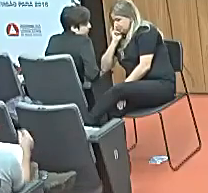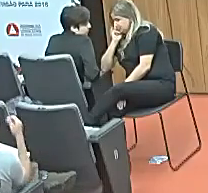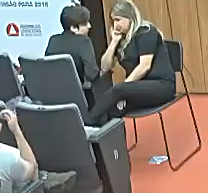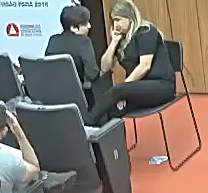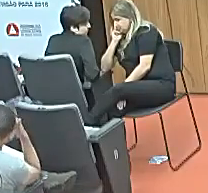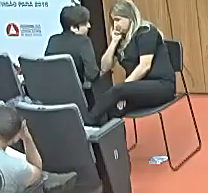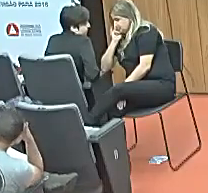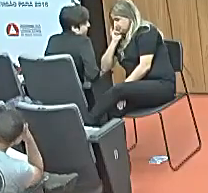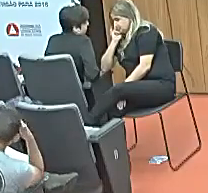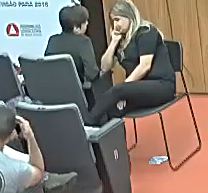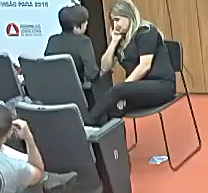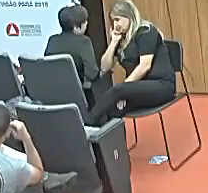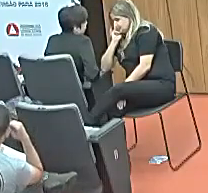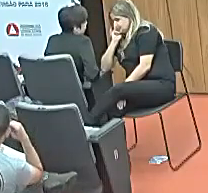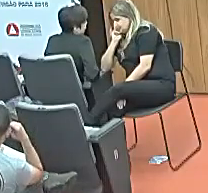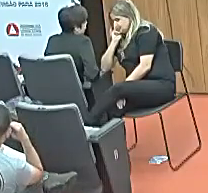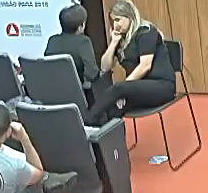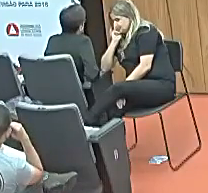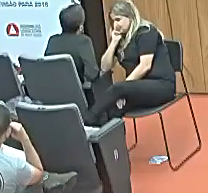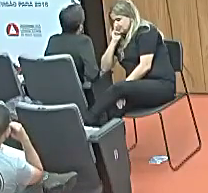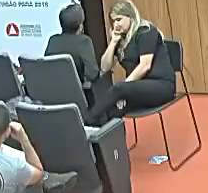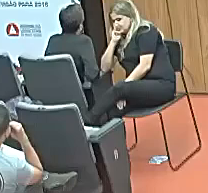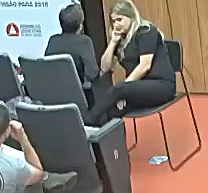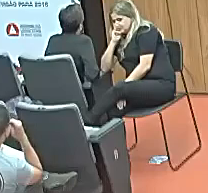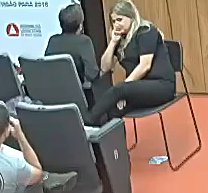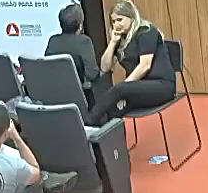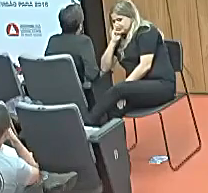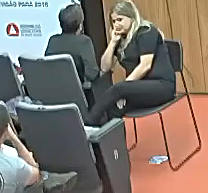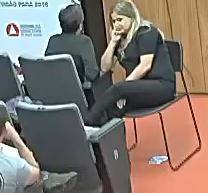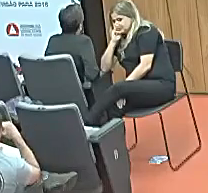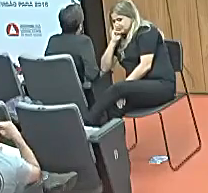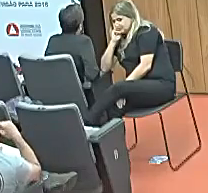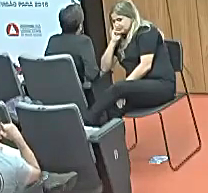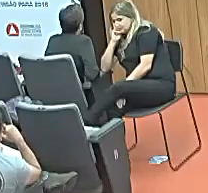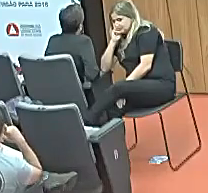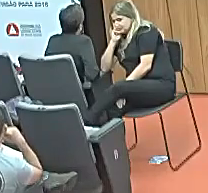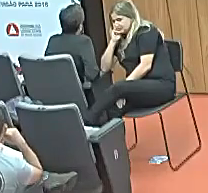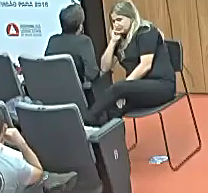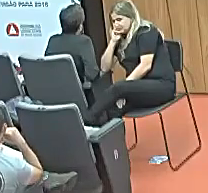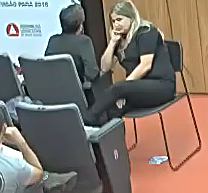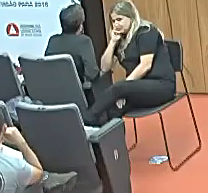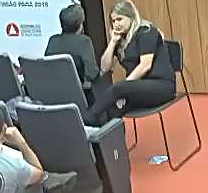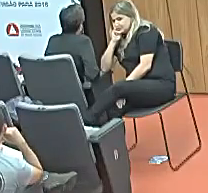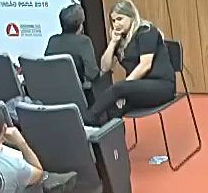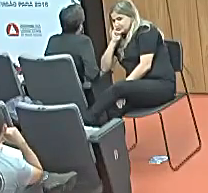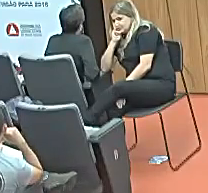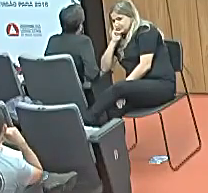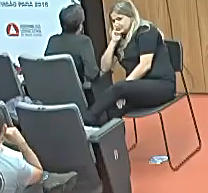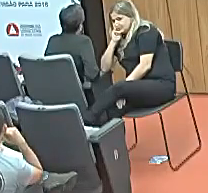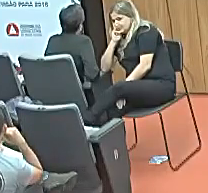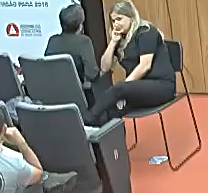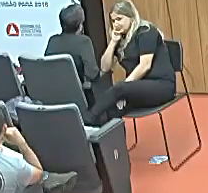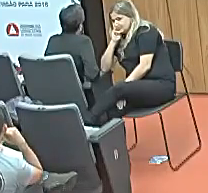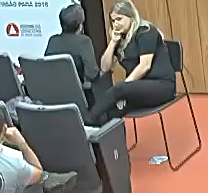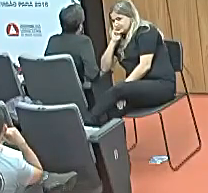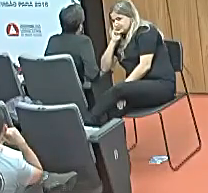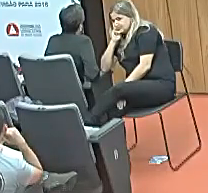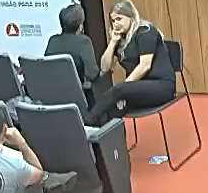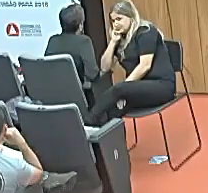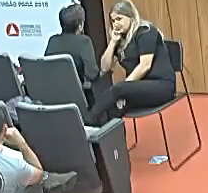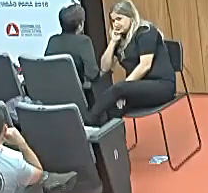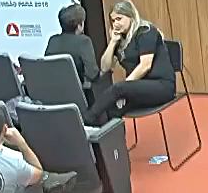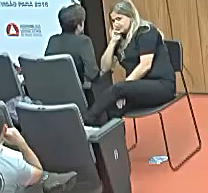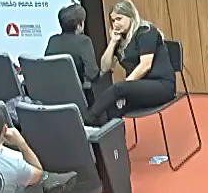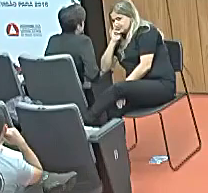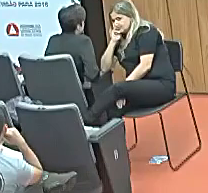que precisa ser assumido por todos e por todas pela sociedade pela comunidade pela família pelos órgãos